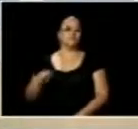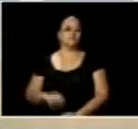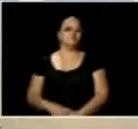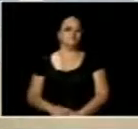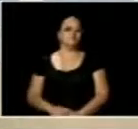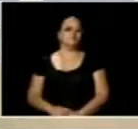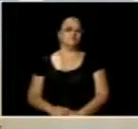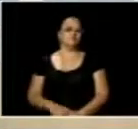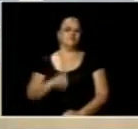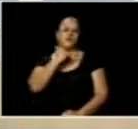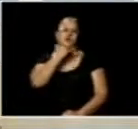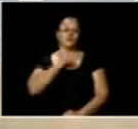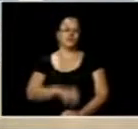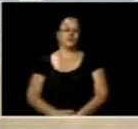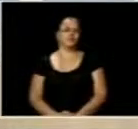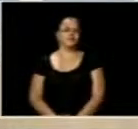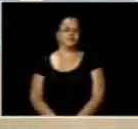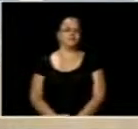presente.